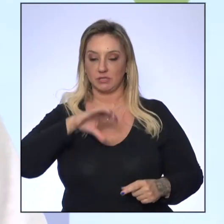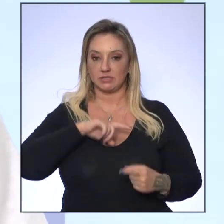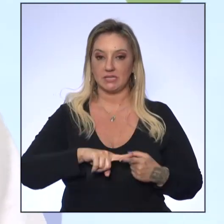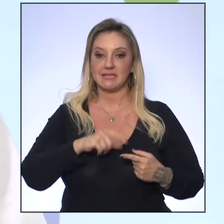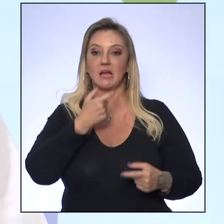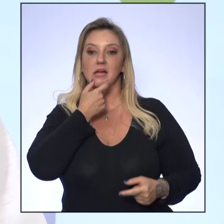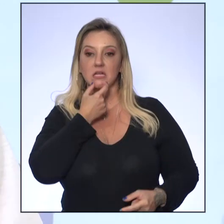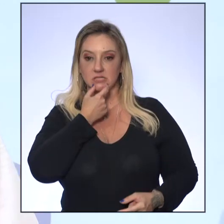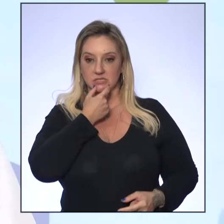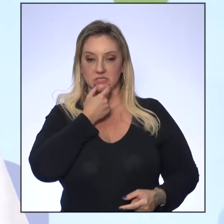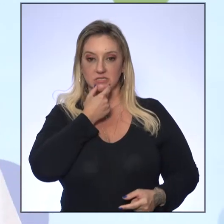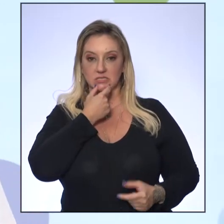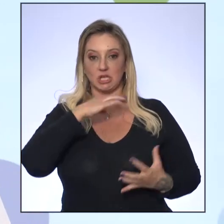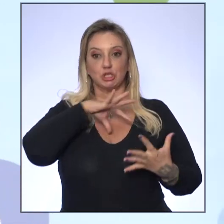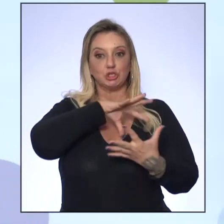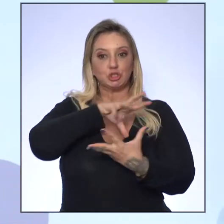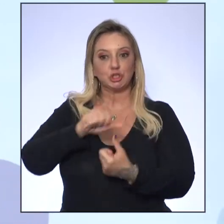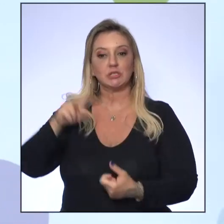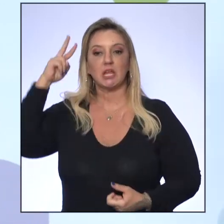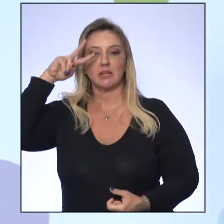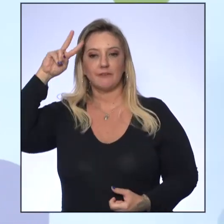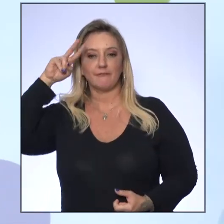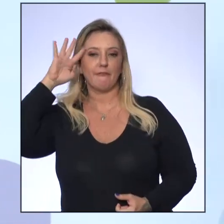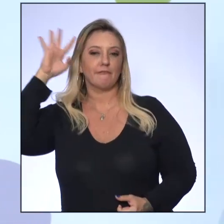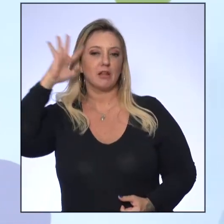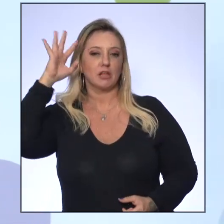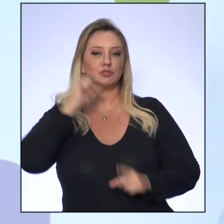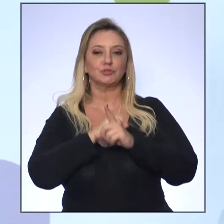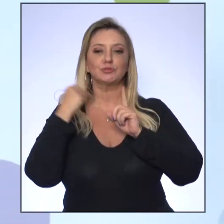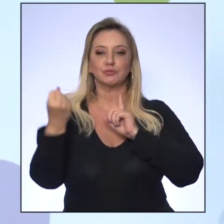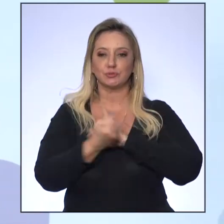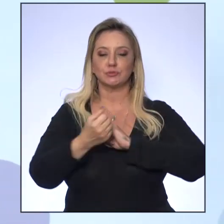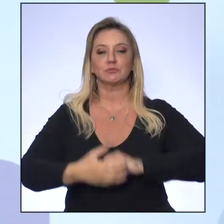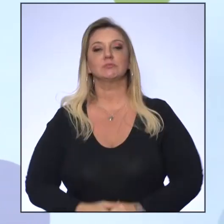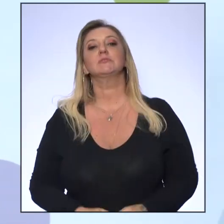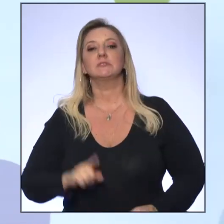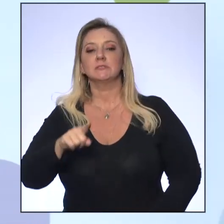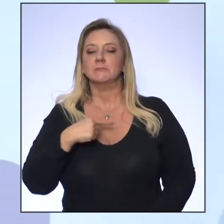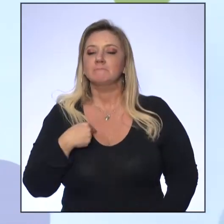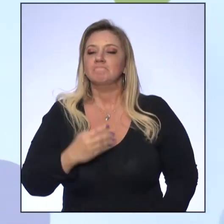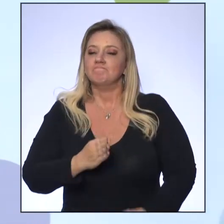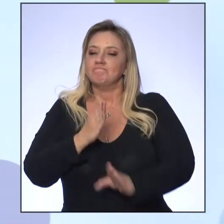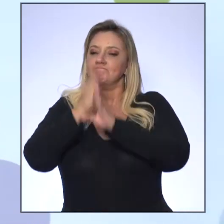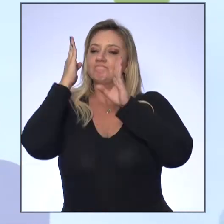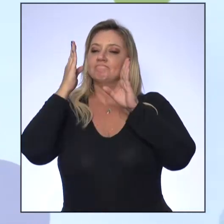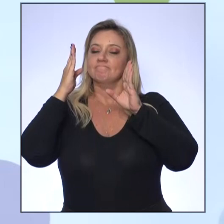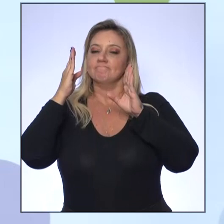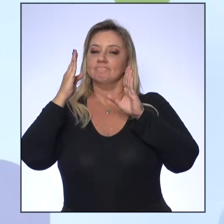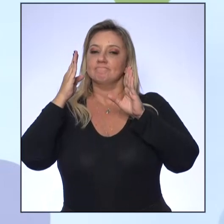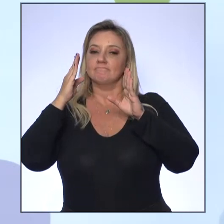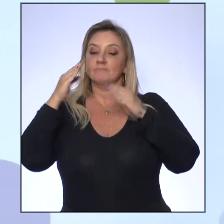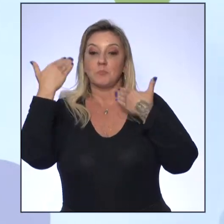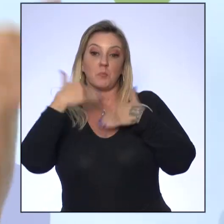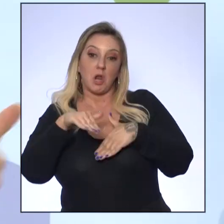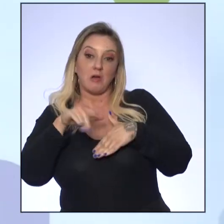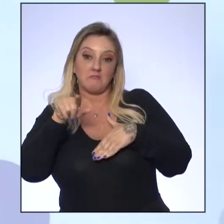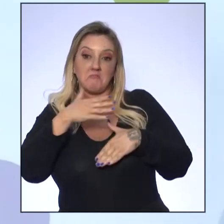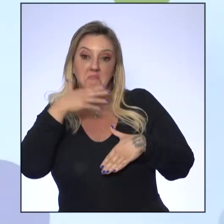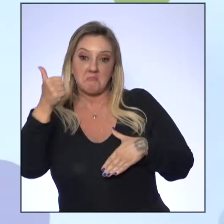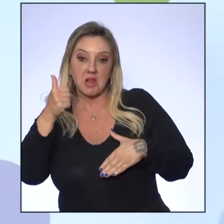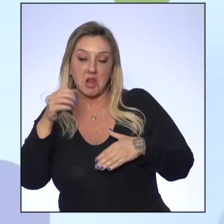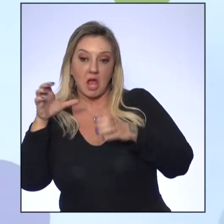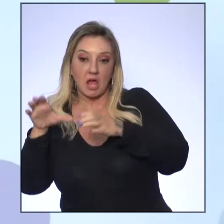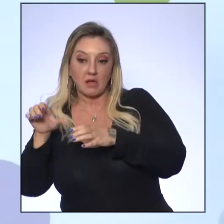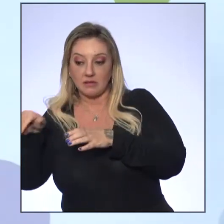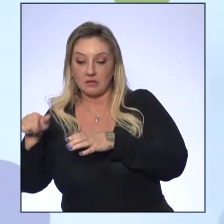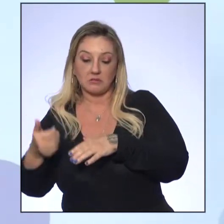língua inglesa, geografia, história, filosofia, sociologia. Você vai se identificar na prova e pode ser que você está indo melhor numa área do